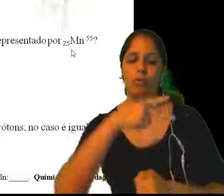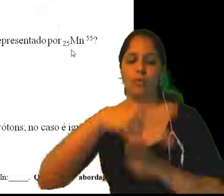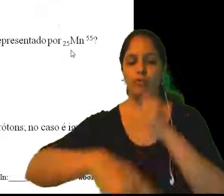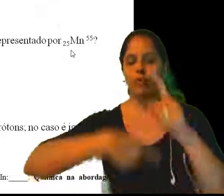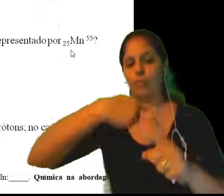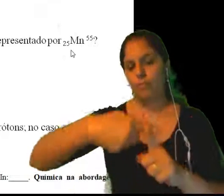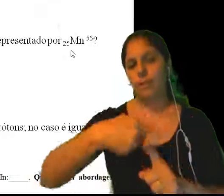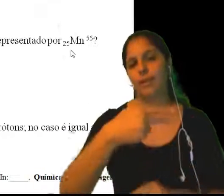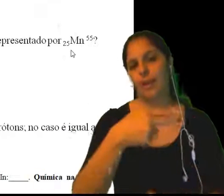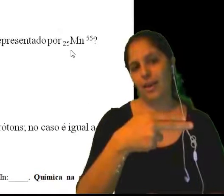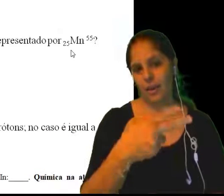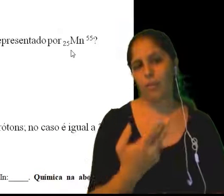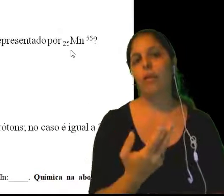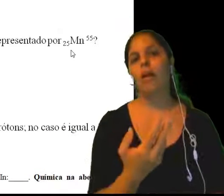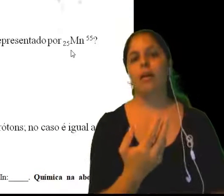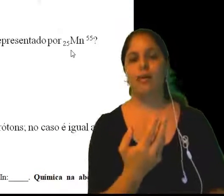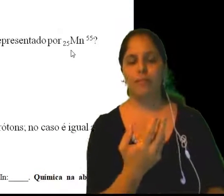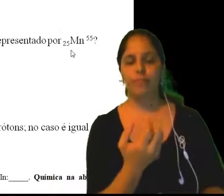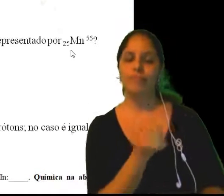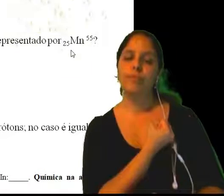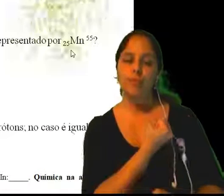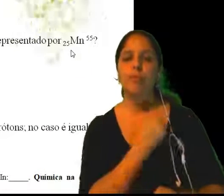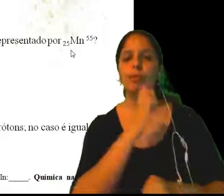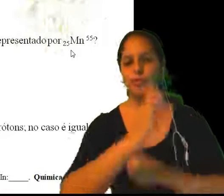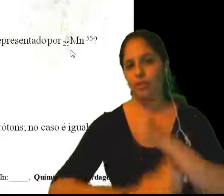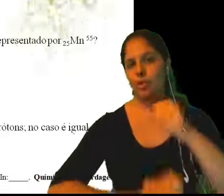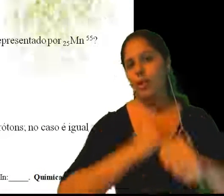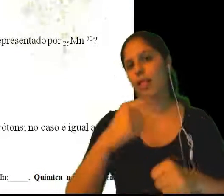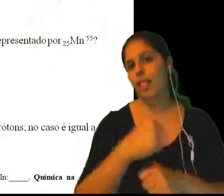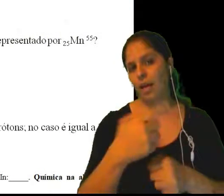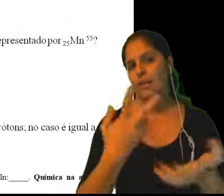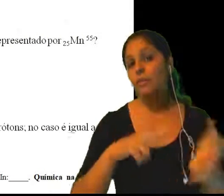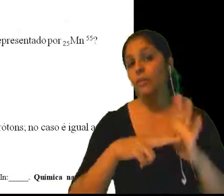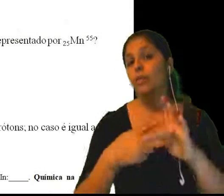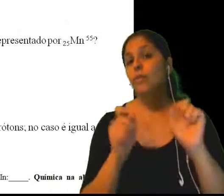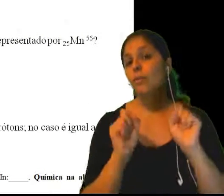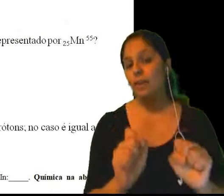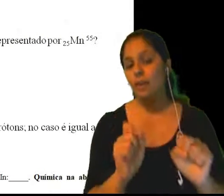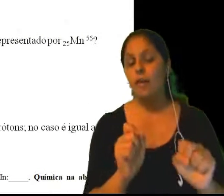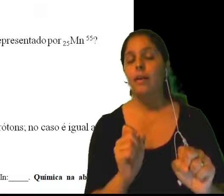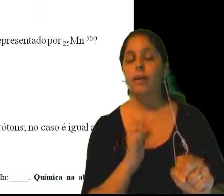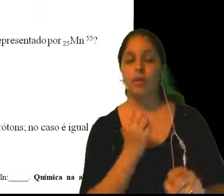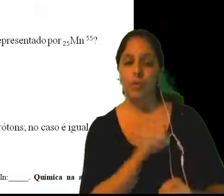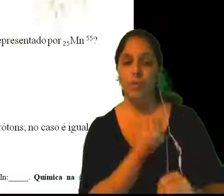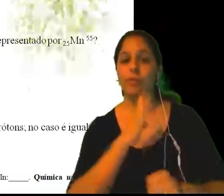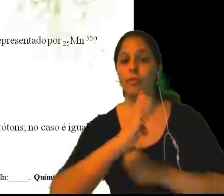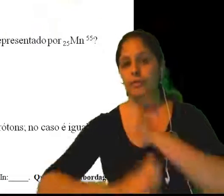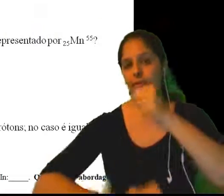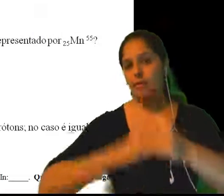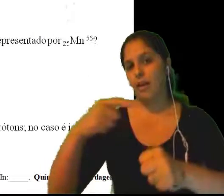número de prótons vai ser igual ao seu número de elétrons, ou seja,